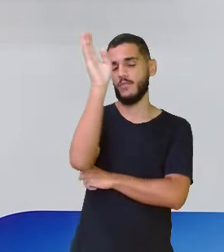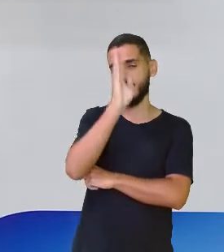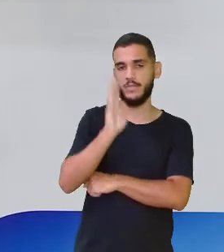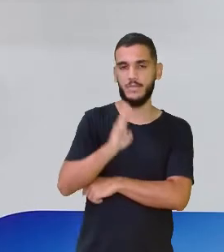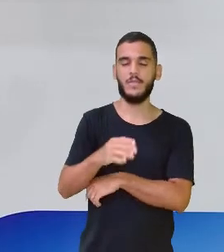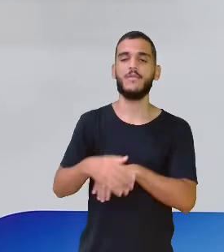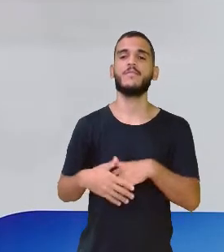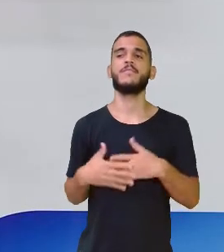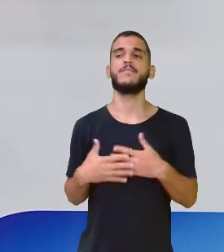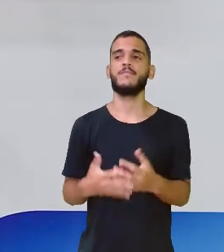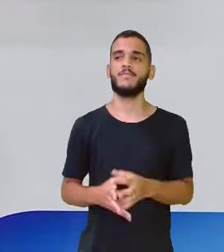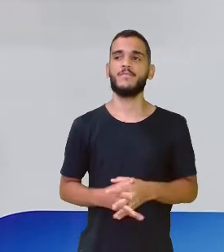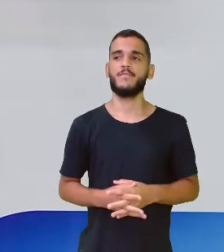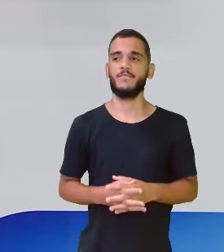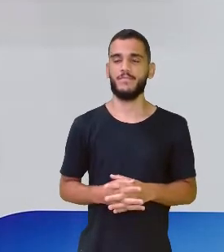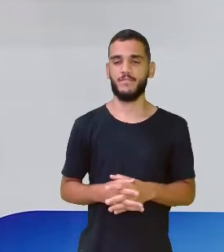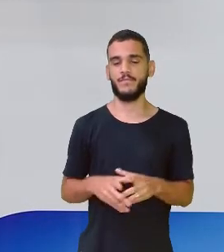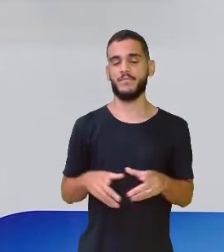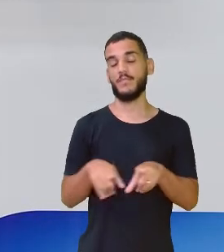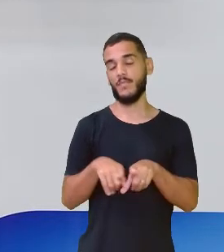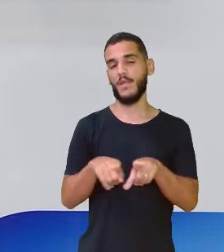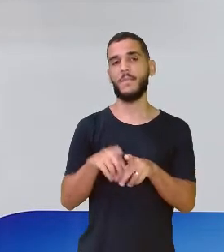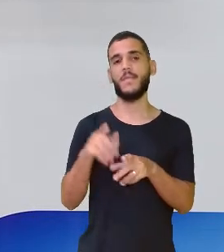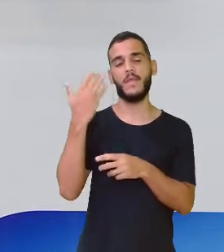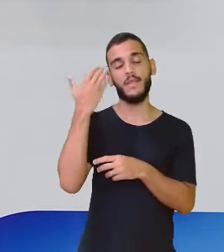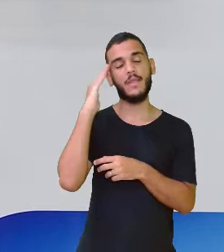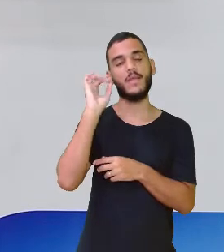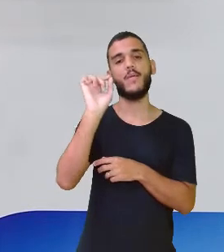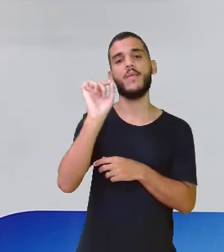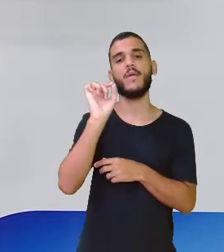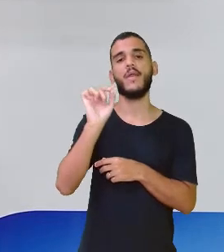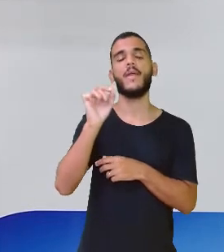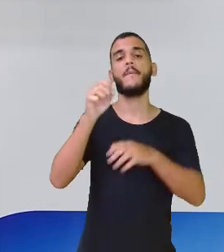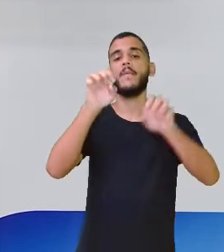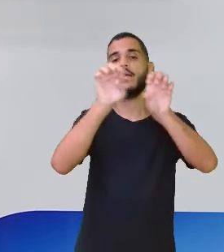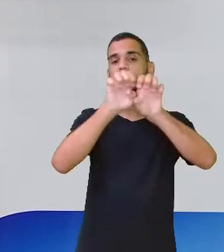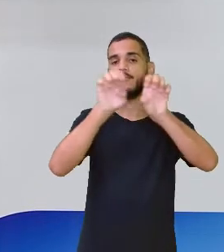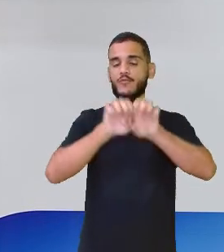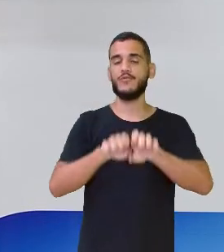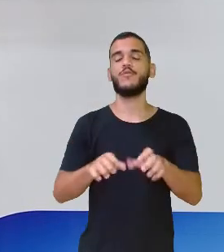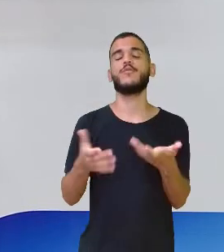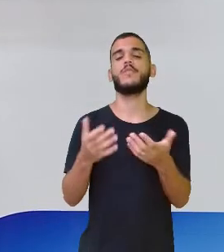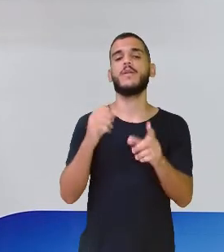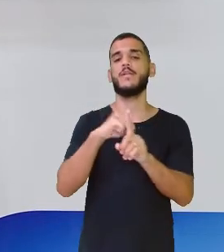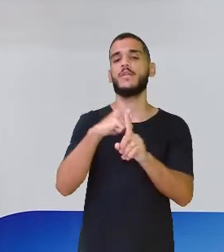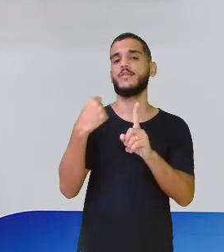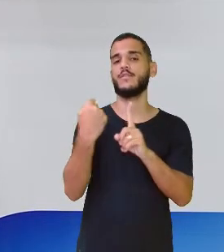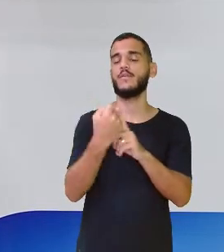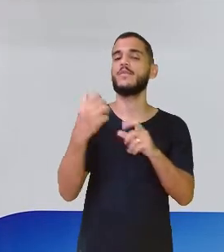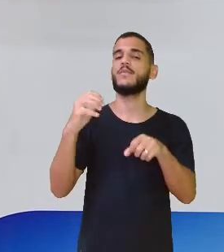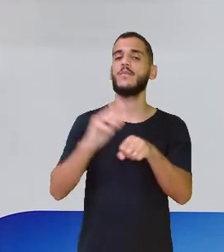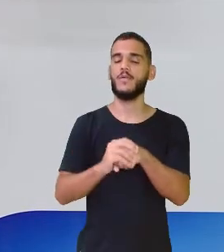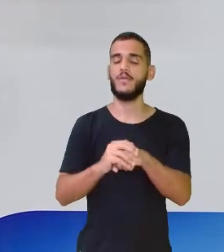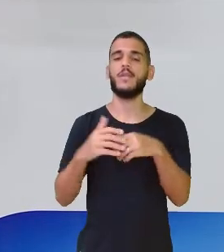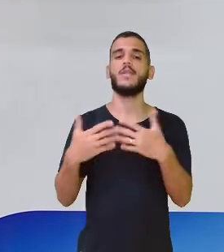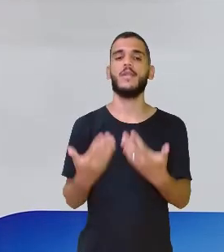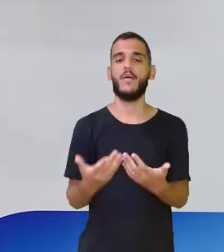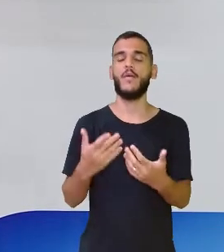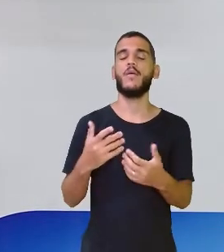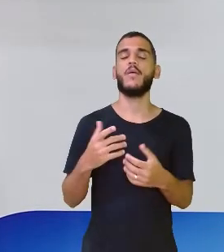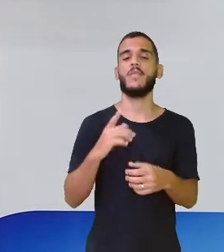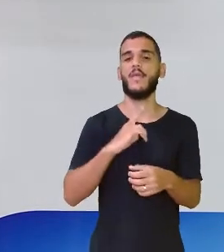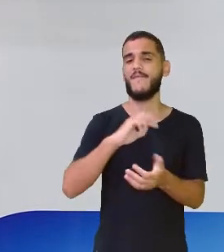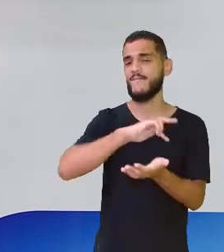brasileira e vamos tentar entender como era a estrutura dessa sociedade colonial. Então, a gente trouxe